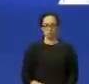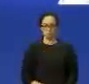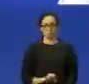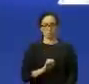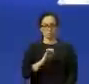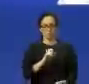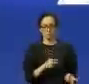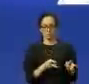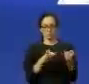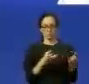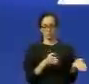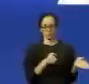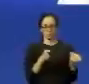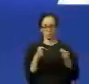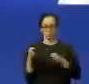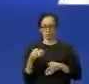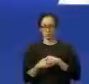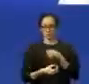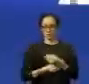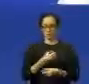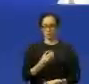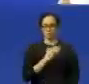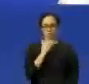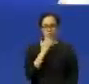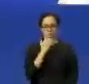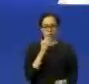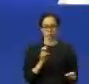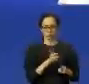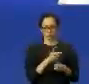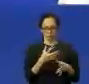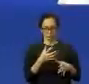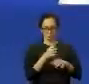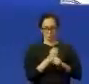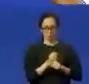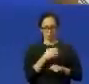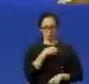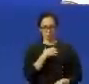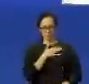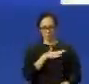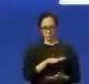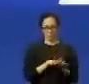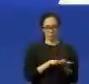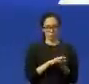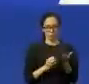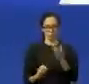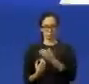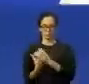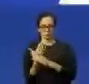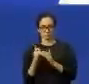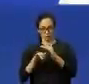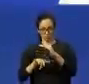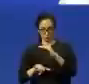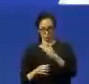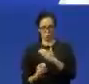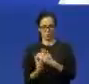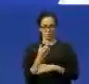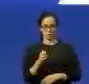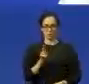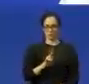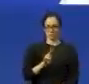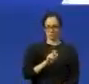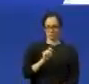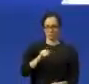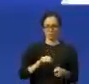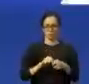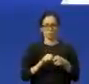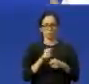uma situação em que não há ventos, né, calmaria, você pode utilizar essa reserva de hidrogênio para produzir